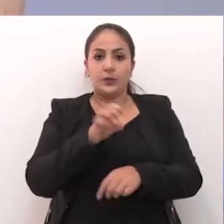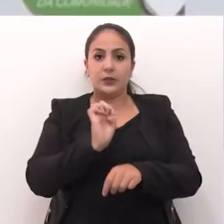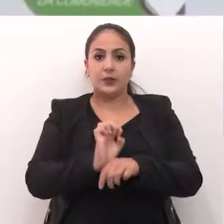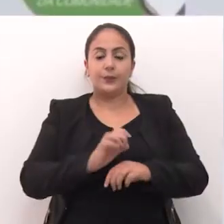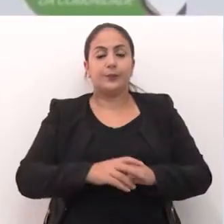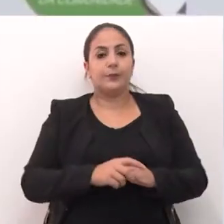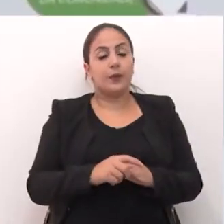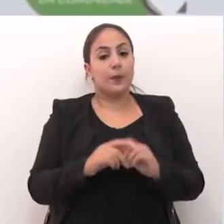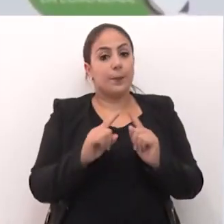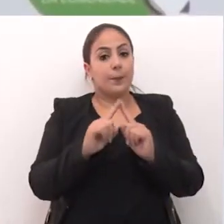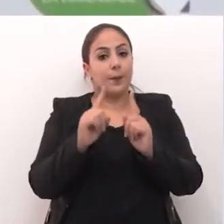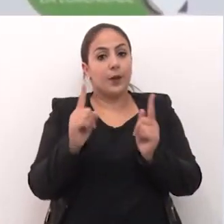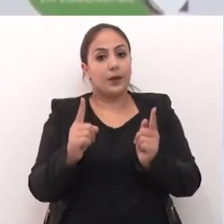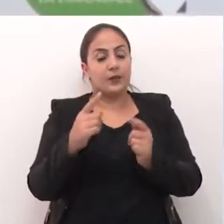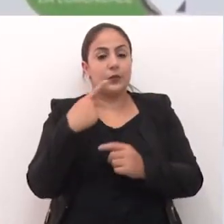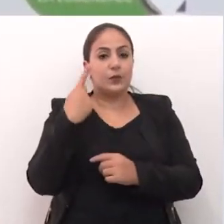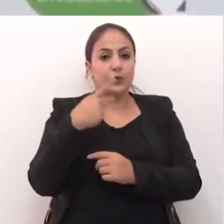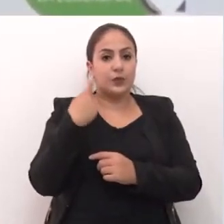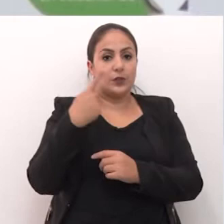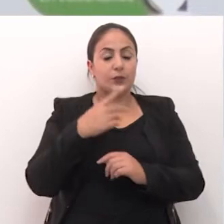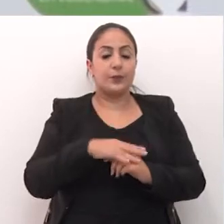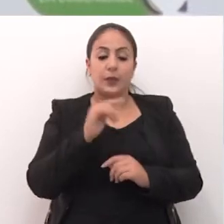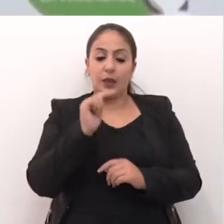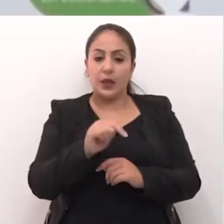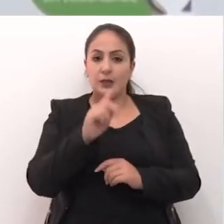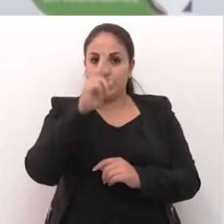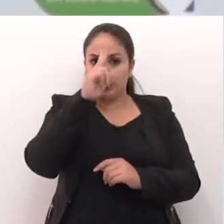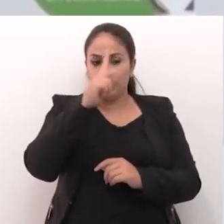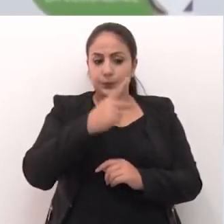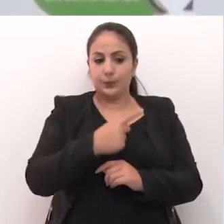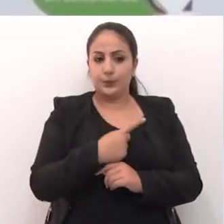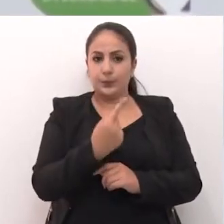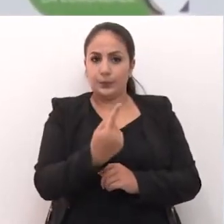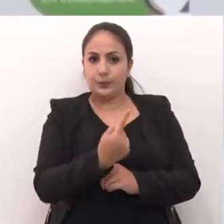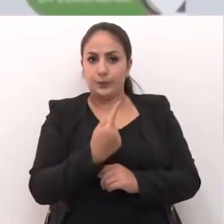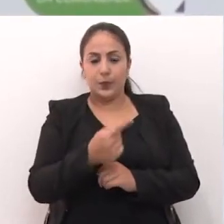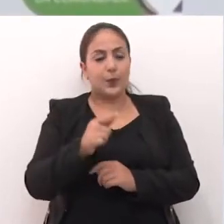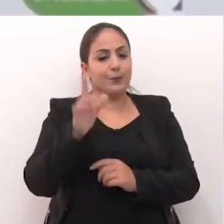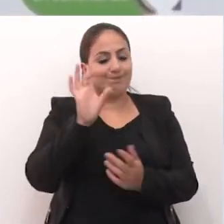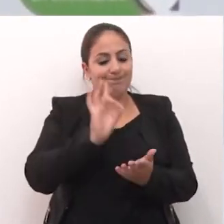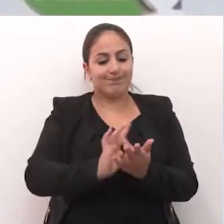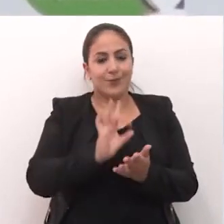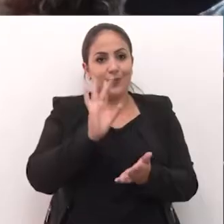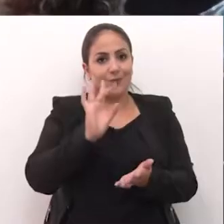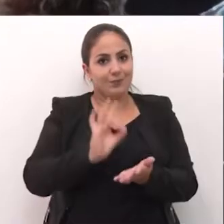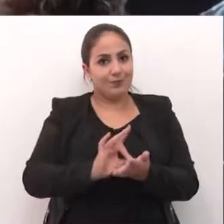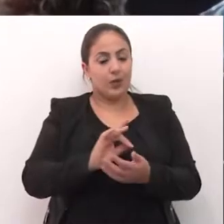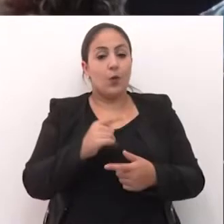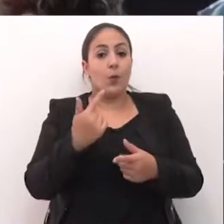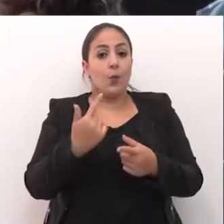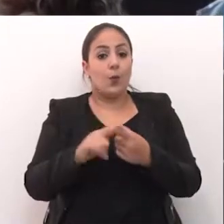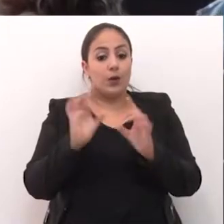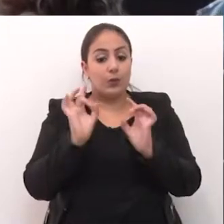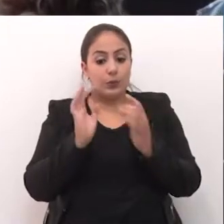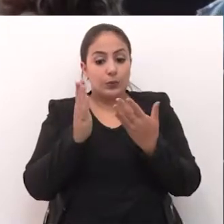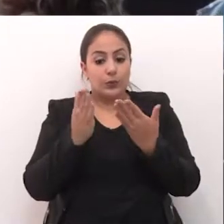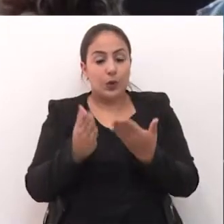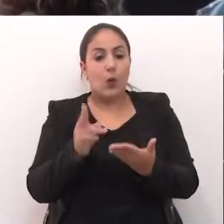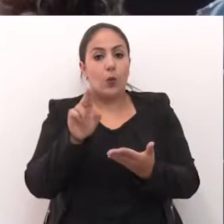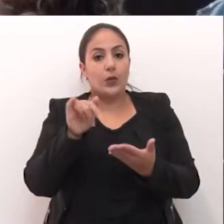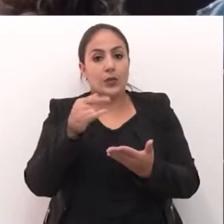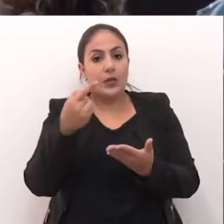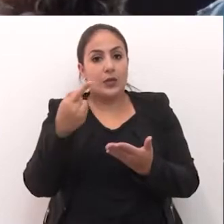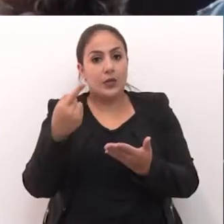estados. Porém, segundo o vereador, esta autonomia não se constitui de fato devido à exclusividade